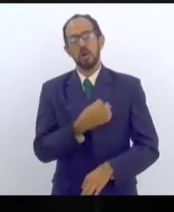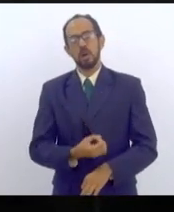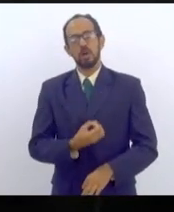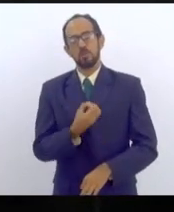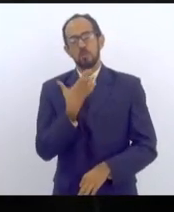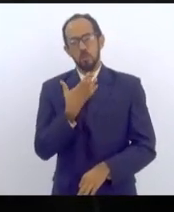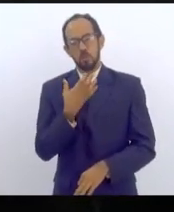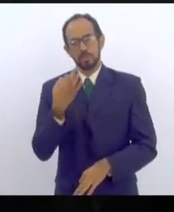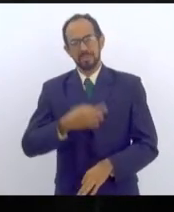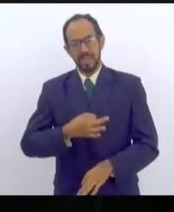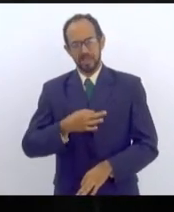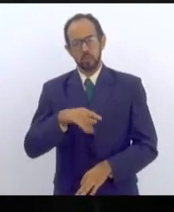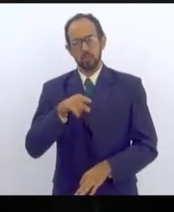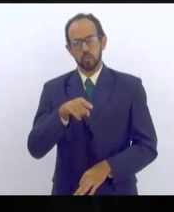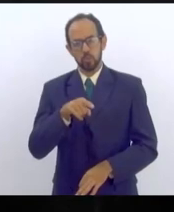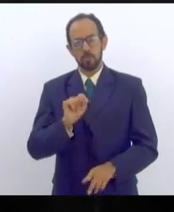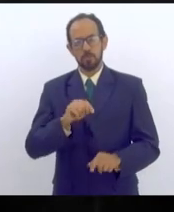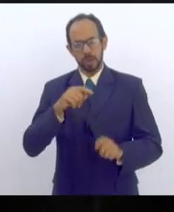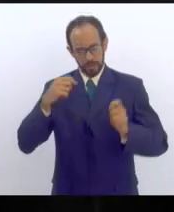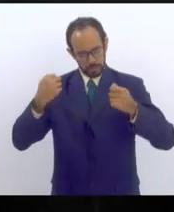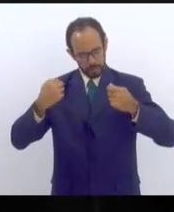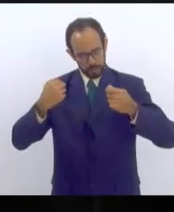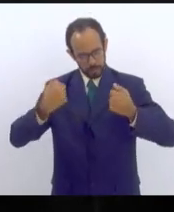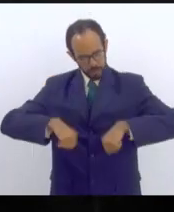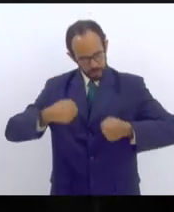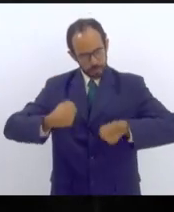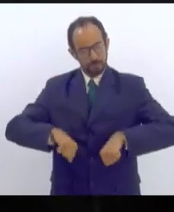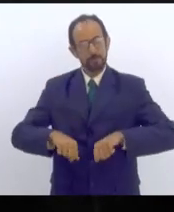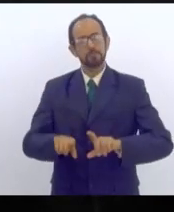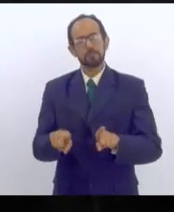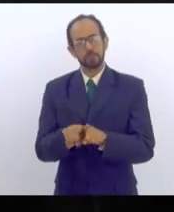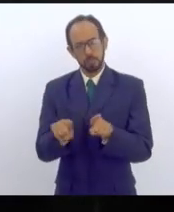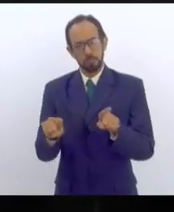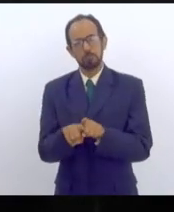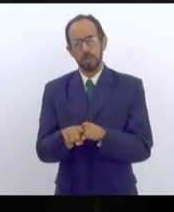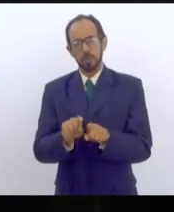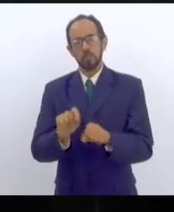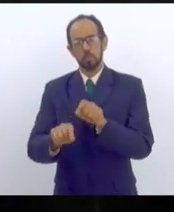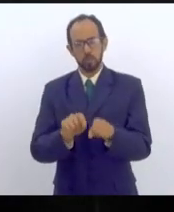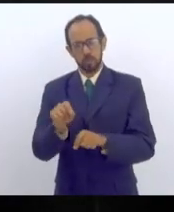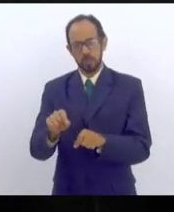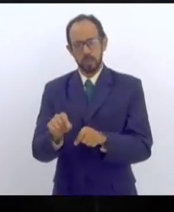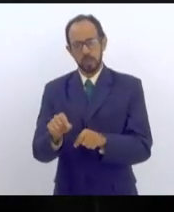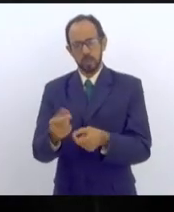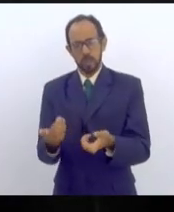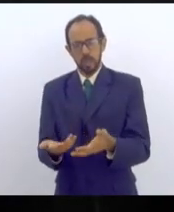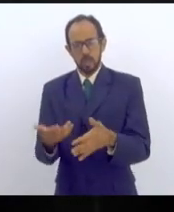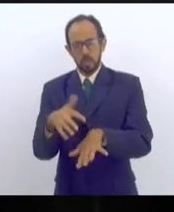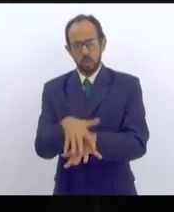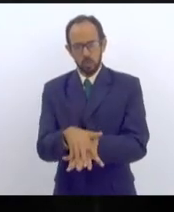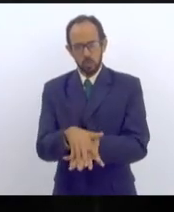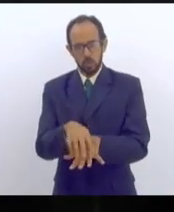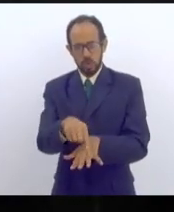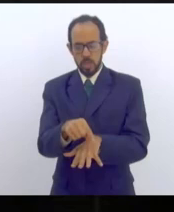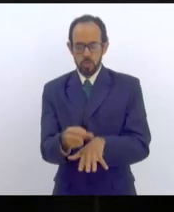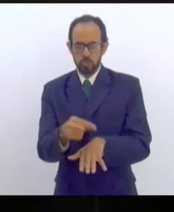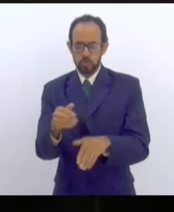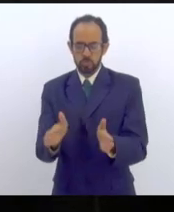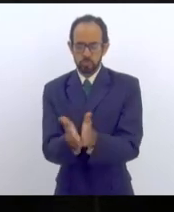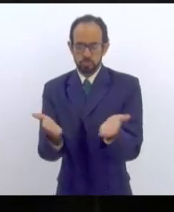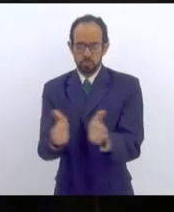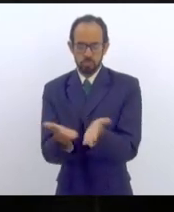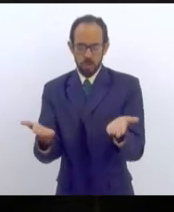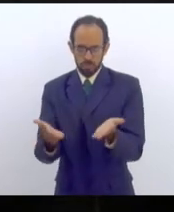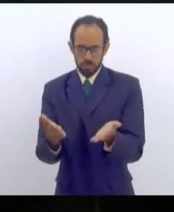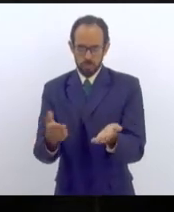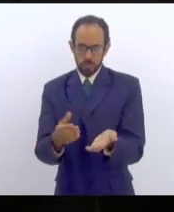remunerado, e que necessariamente possamos, de fato, incluir os mais necessitados